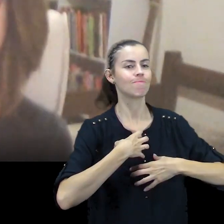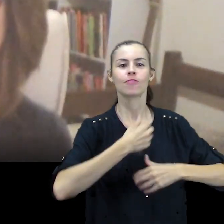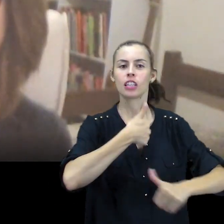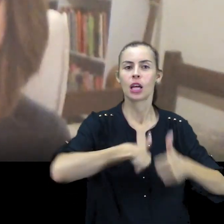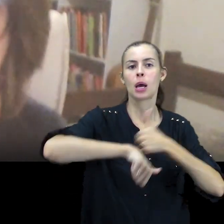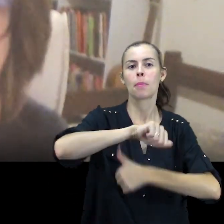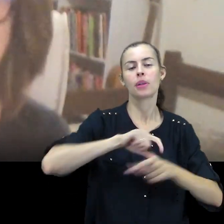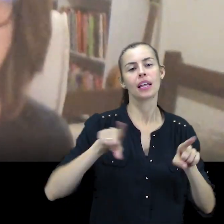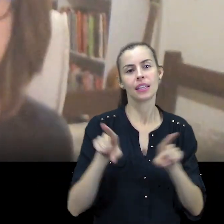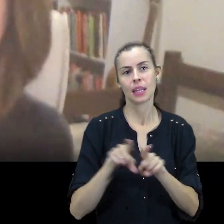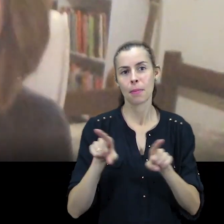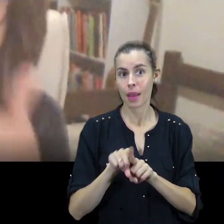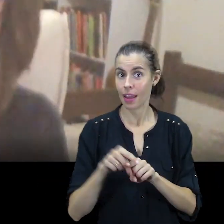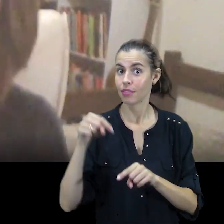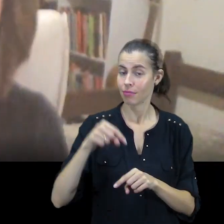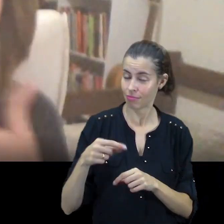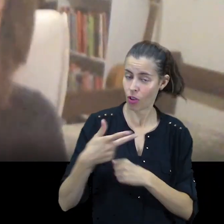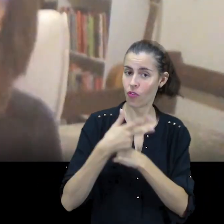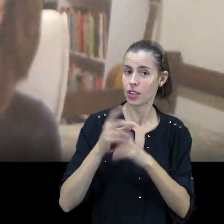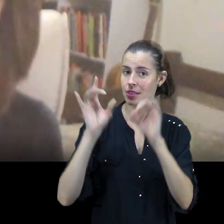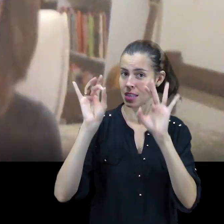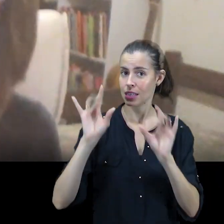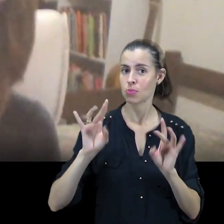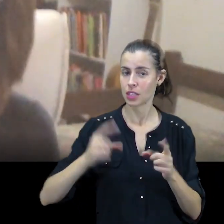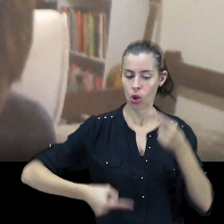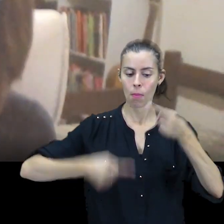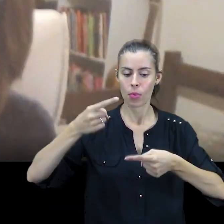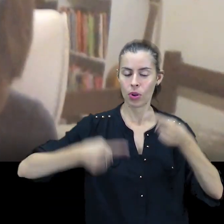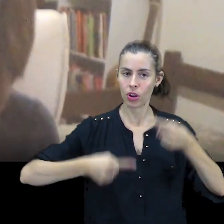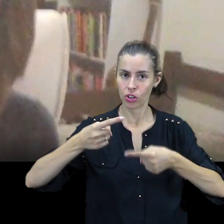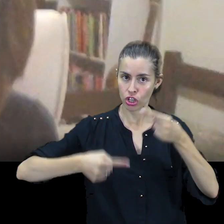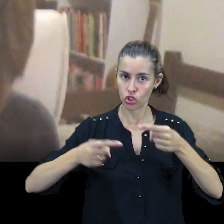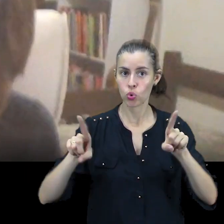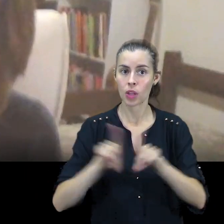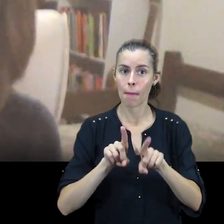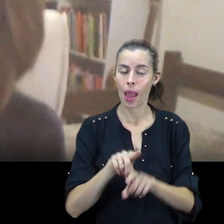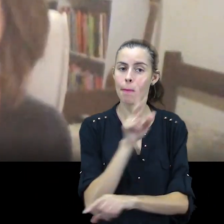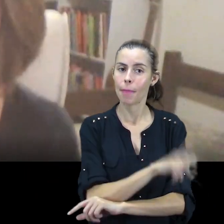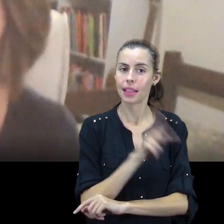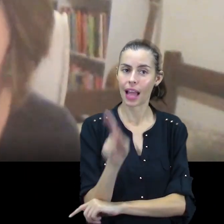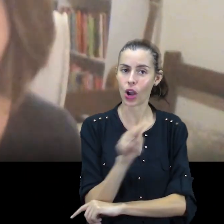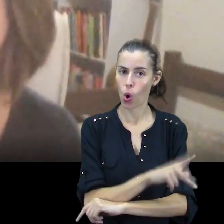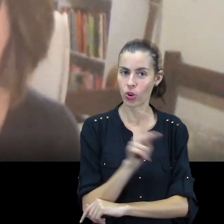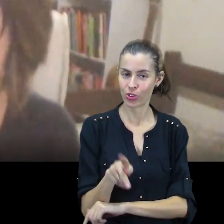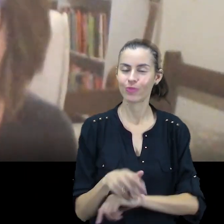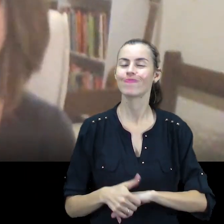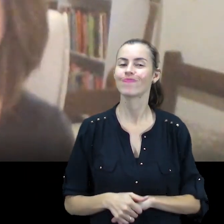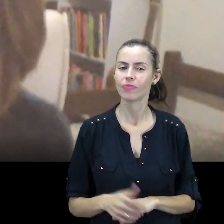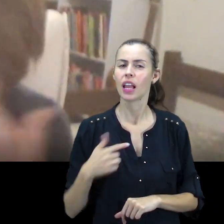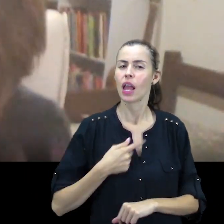né, para que a gente consiga avançar. Eu vou te dando notícias, o Observatório vai te colocando a par também, na medida em que você